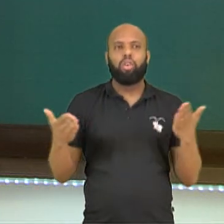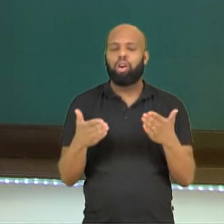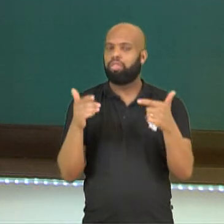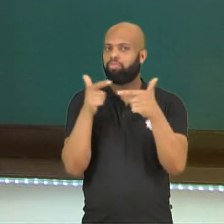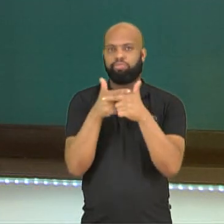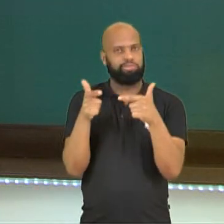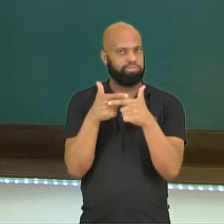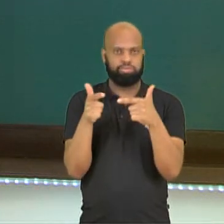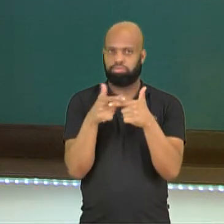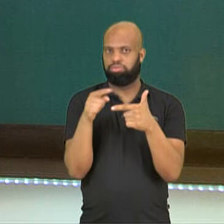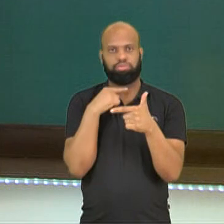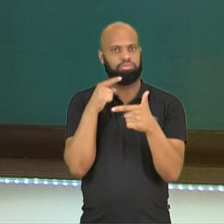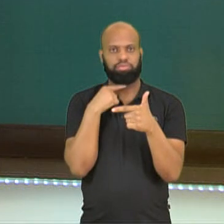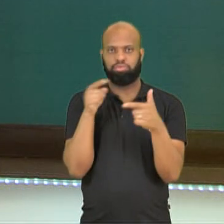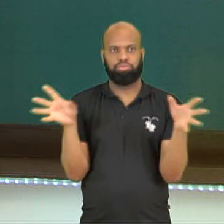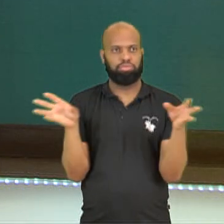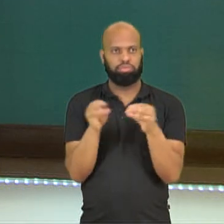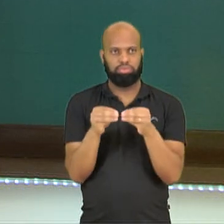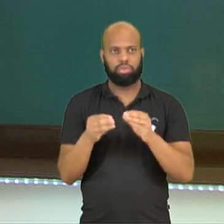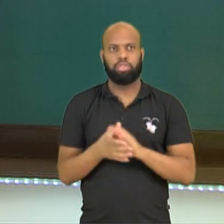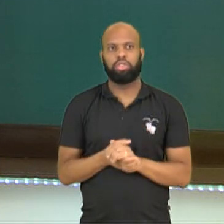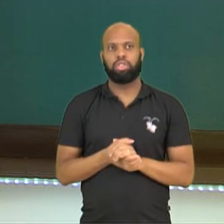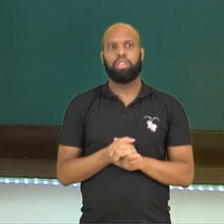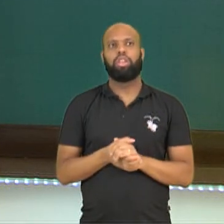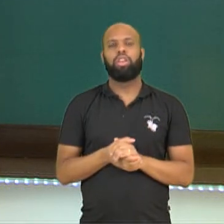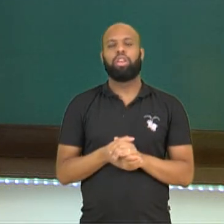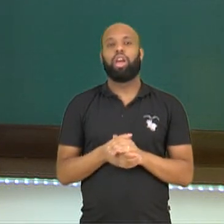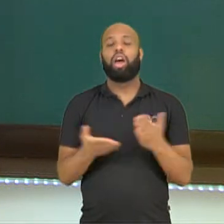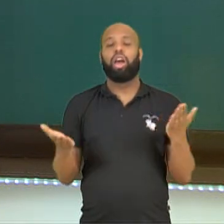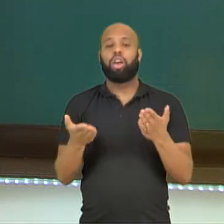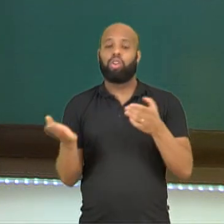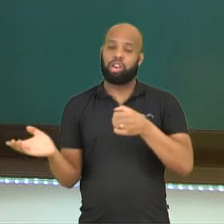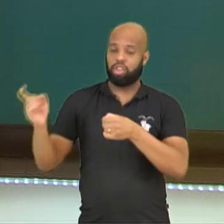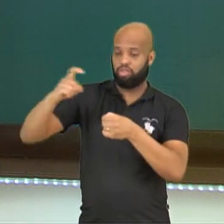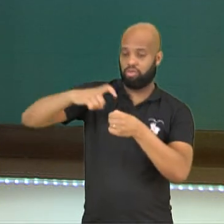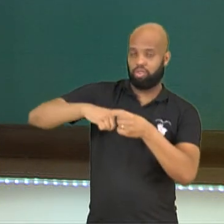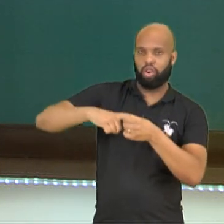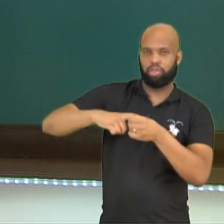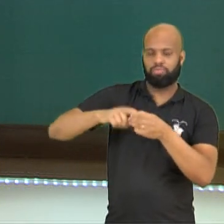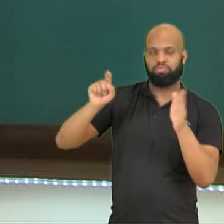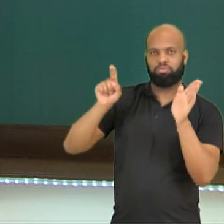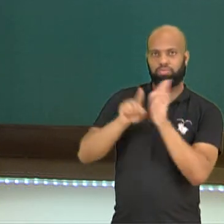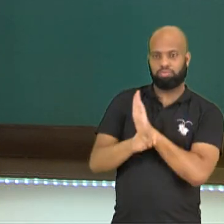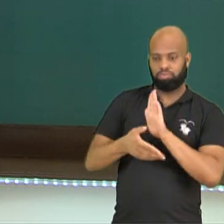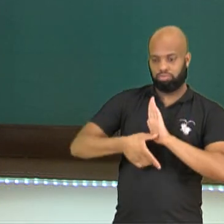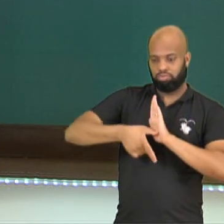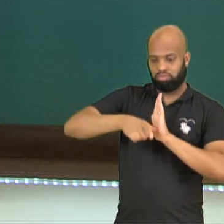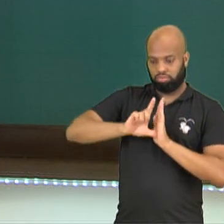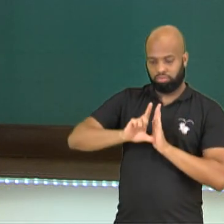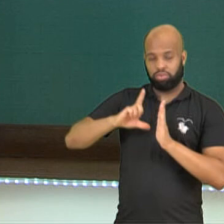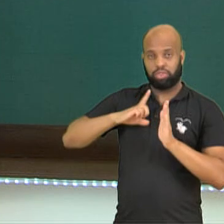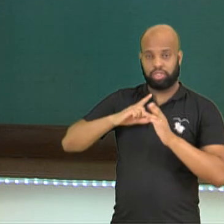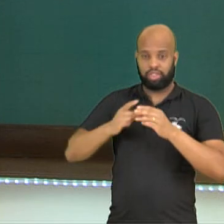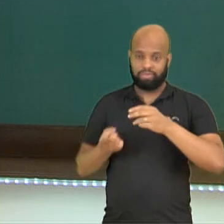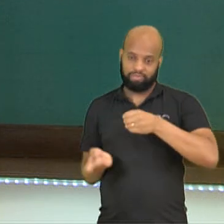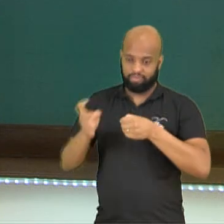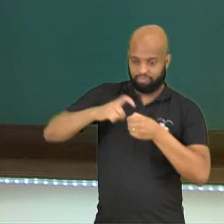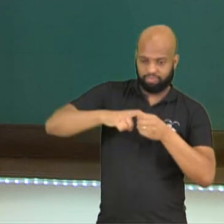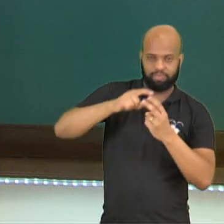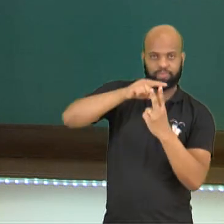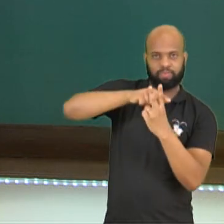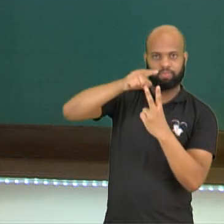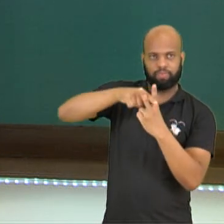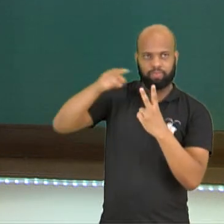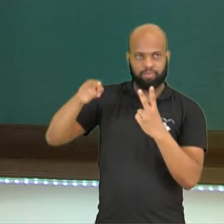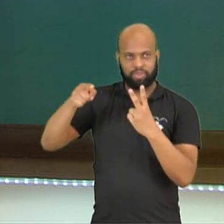dividir por 2, vai dar um número decimal, eu volto no problema inicial, então vou transformar em raiz de novo. Então, repare,